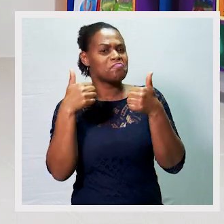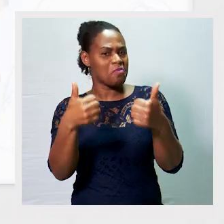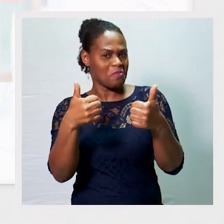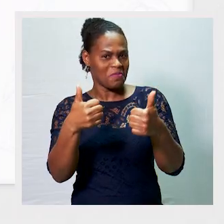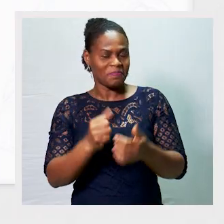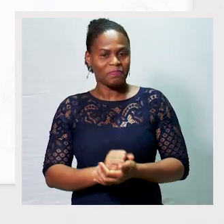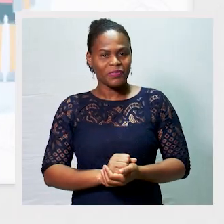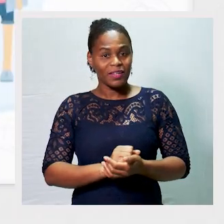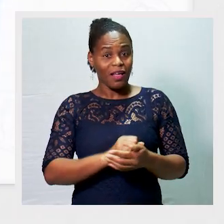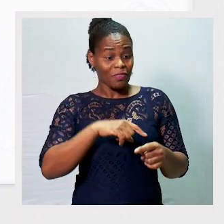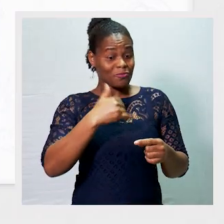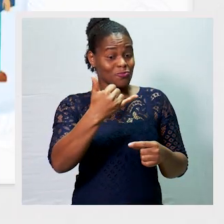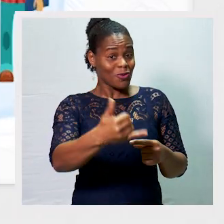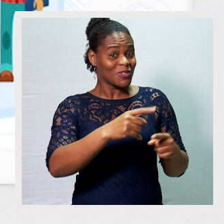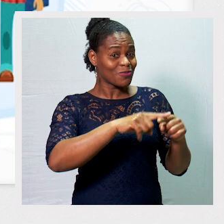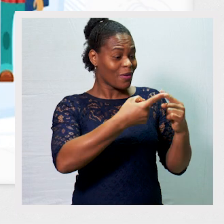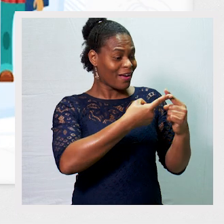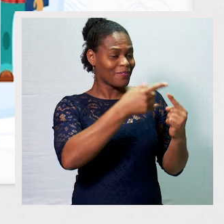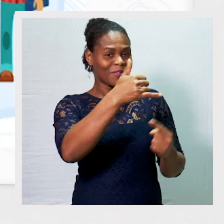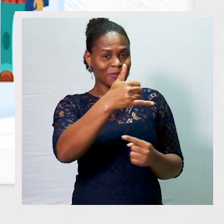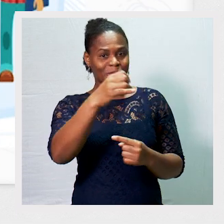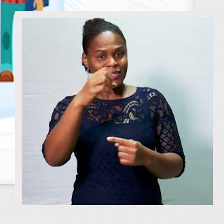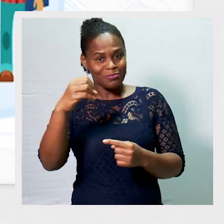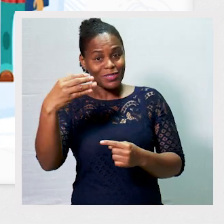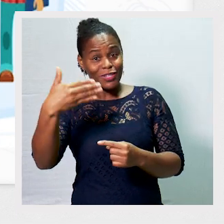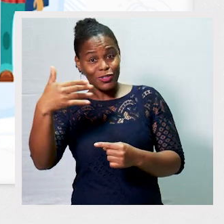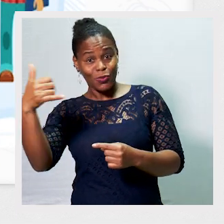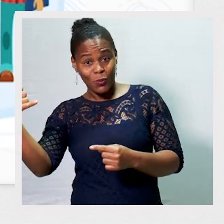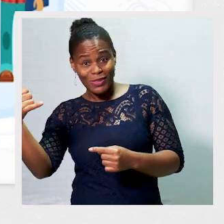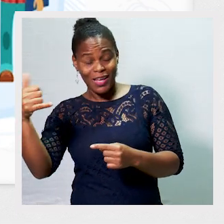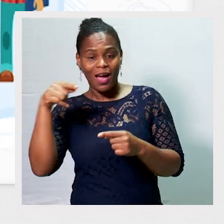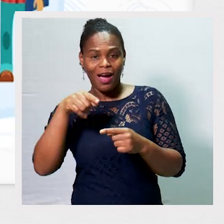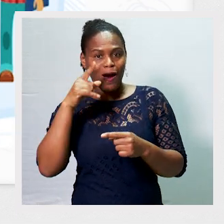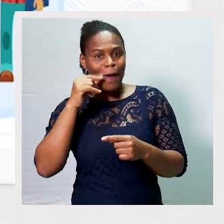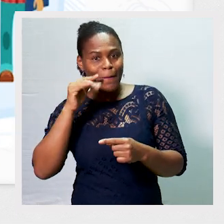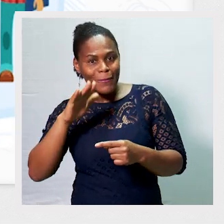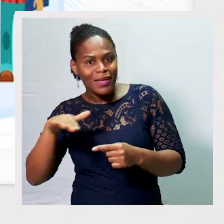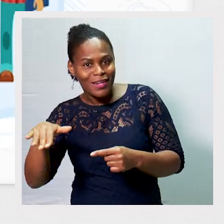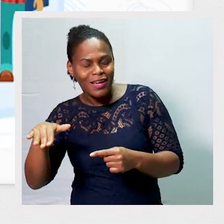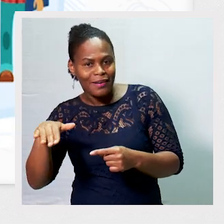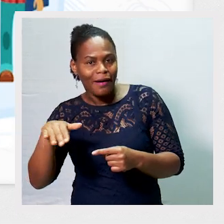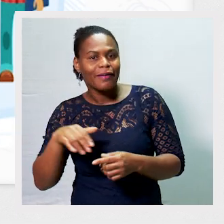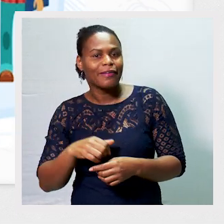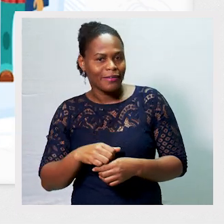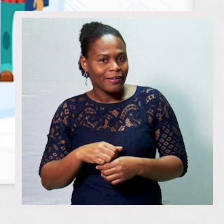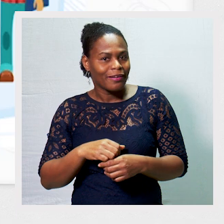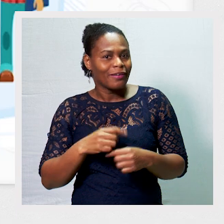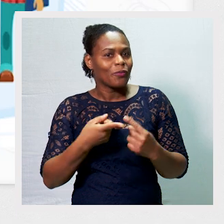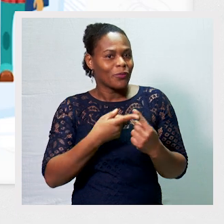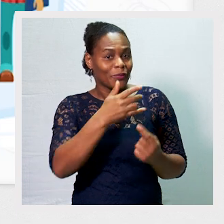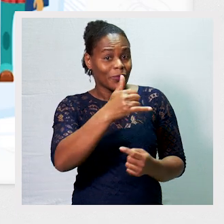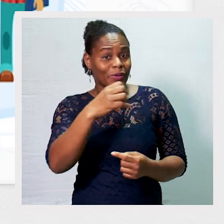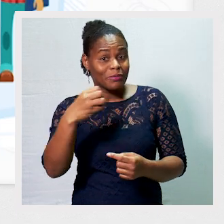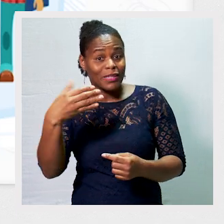Em 2012, já esse menino não poderia ser outra coisa. Ele,